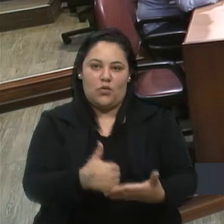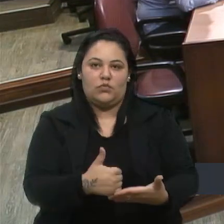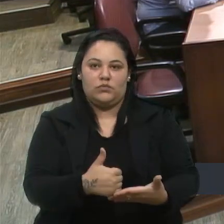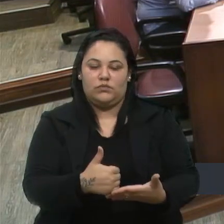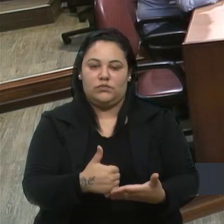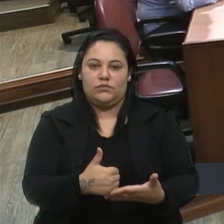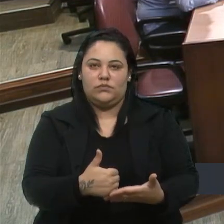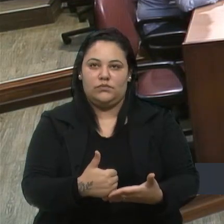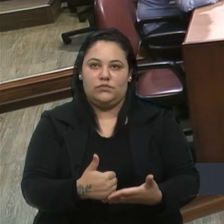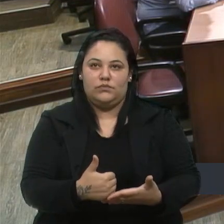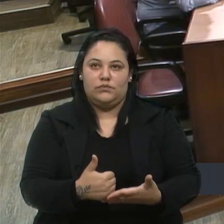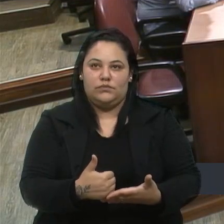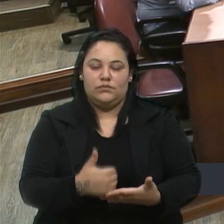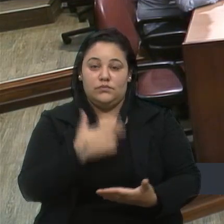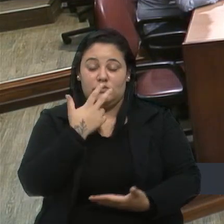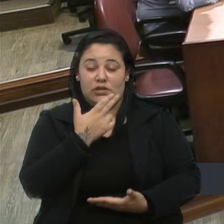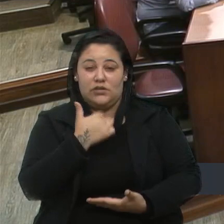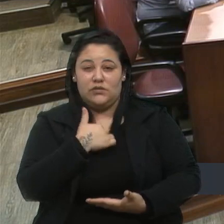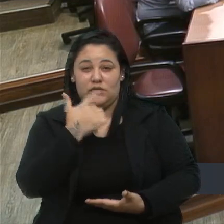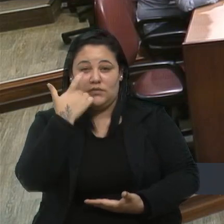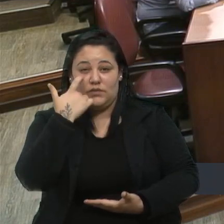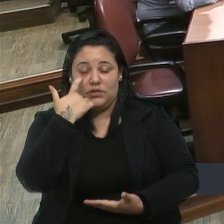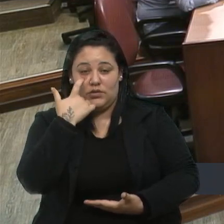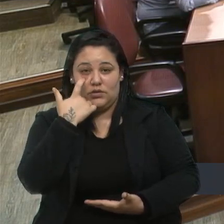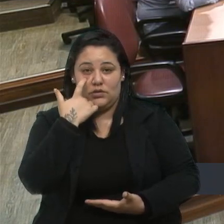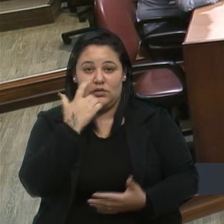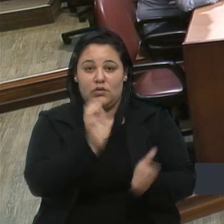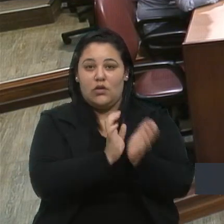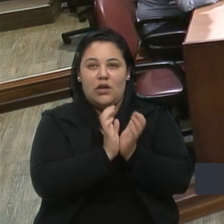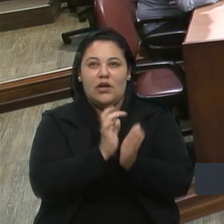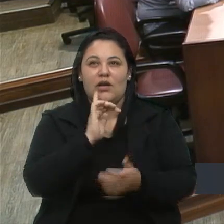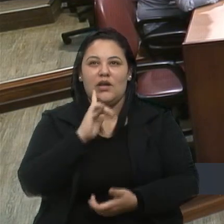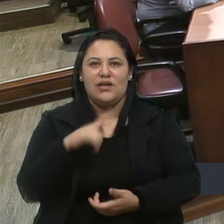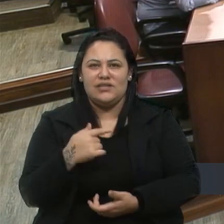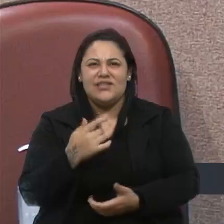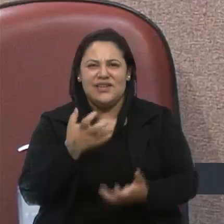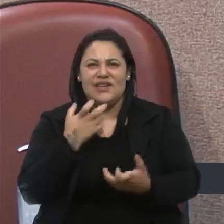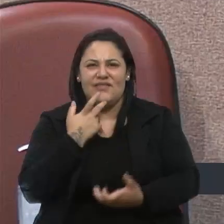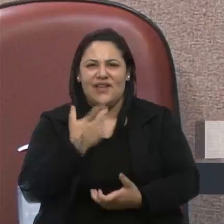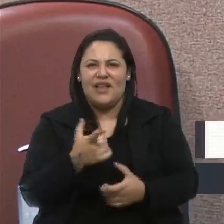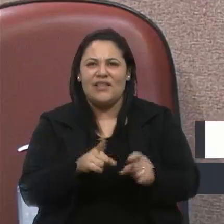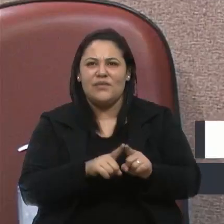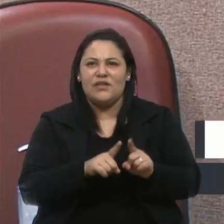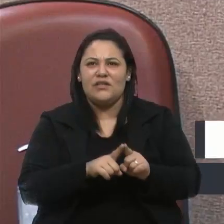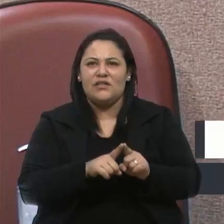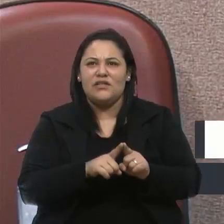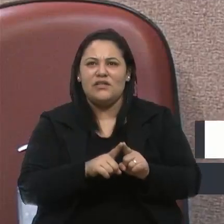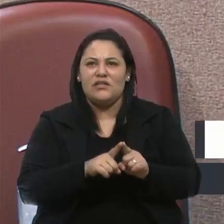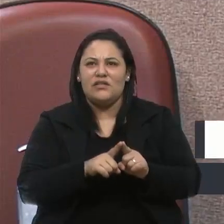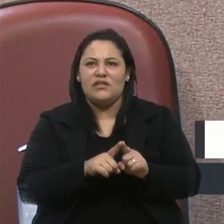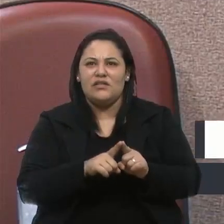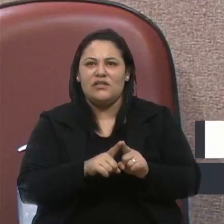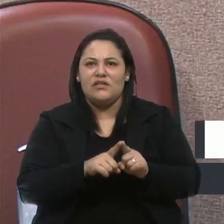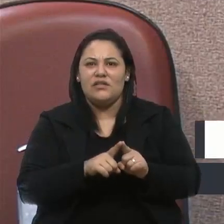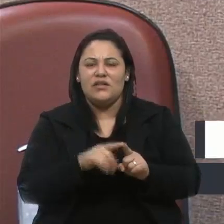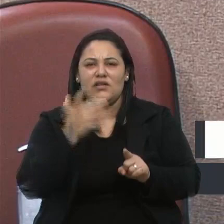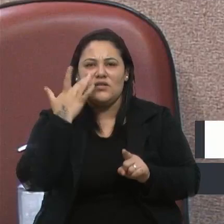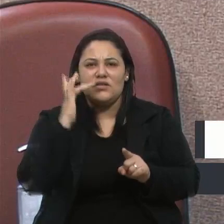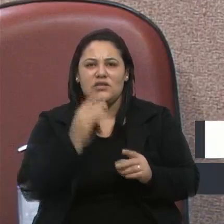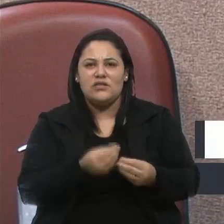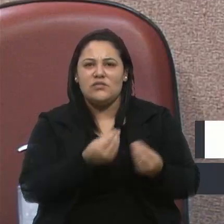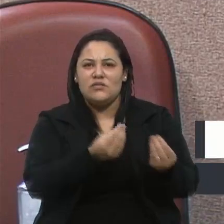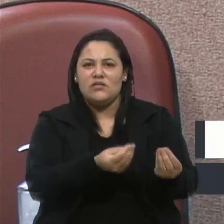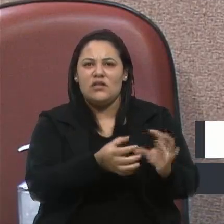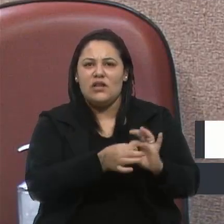a colega Gladys Frício, parece que queria falar. Eu não sei se posso passar